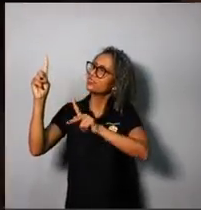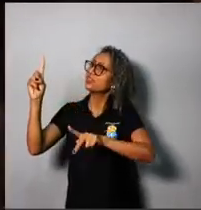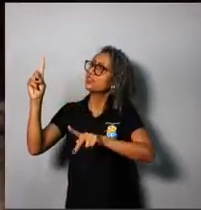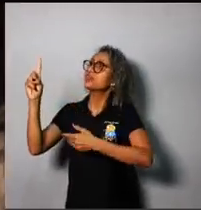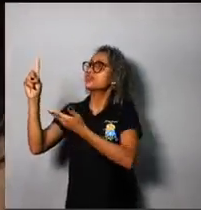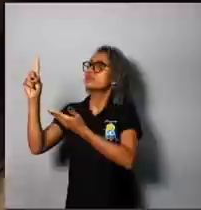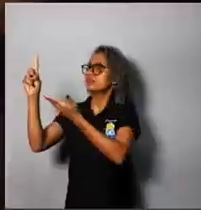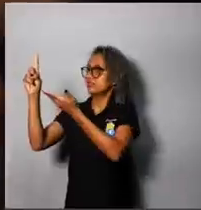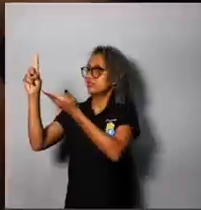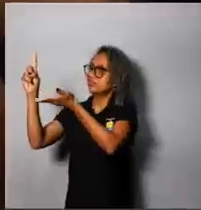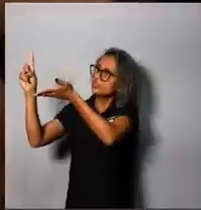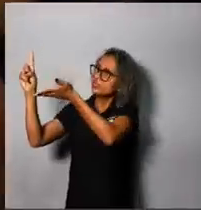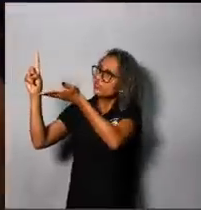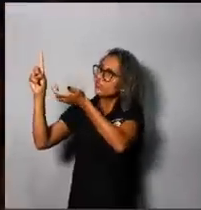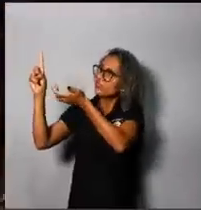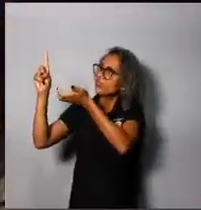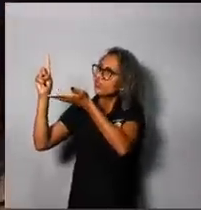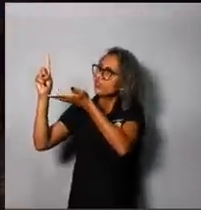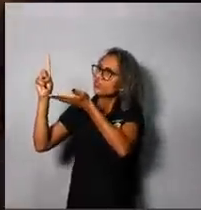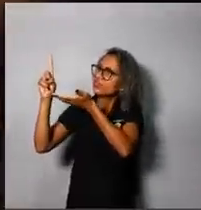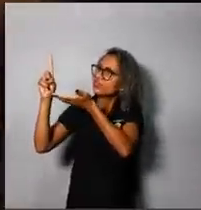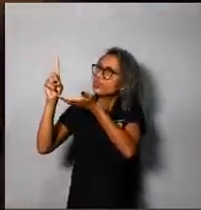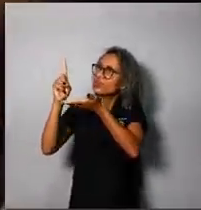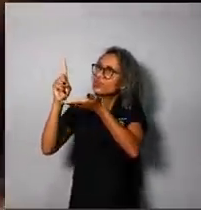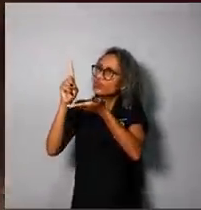paz, e vem